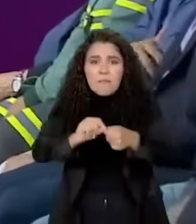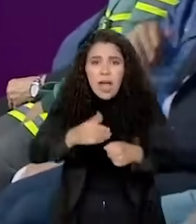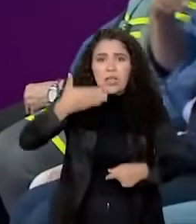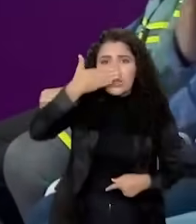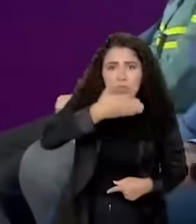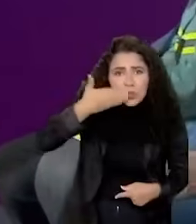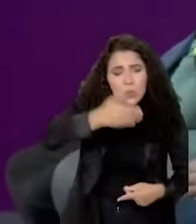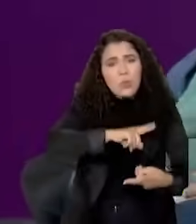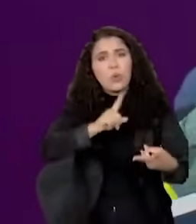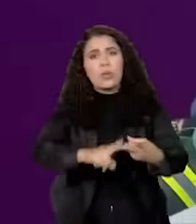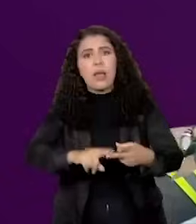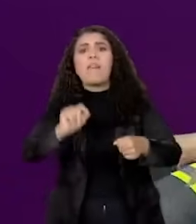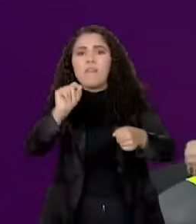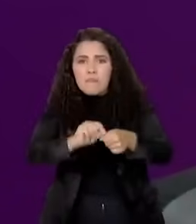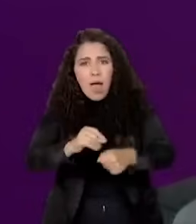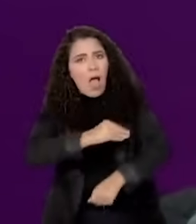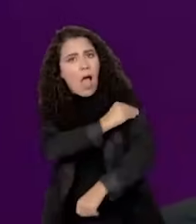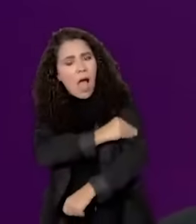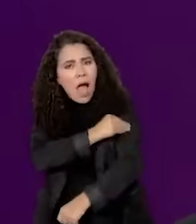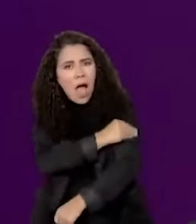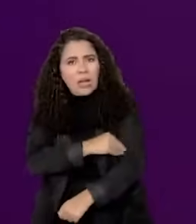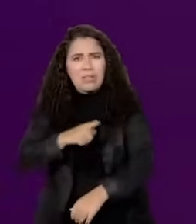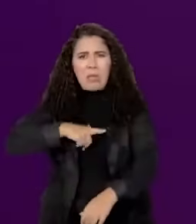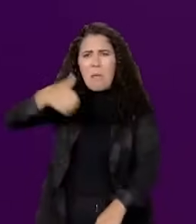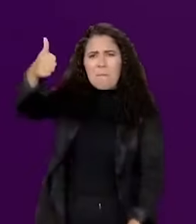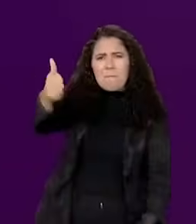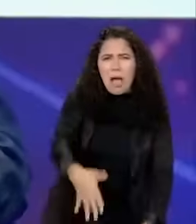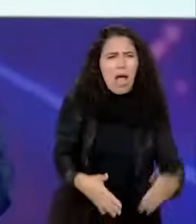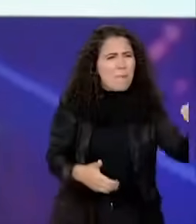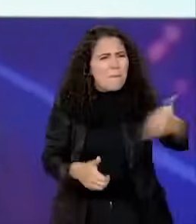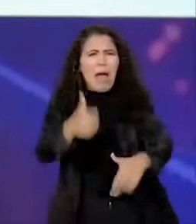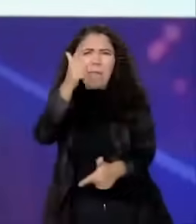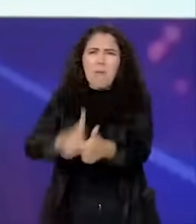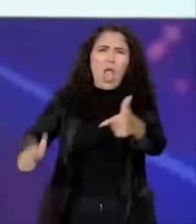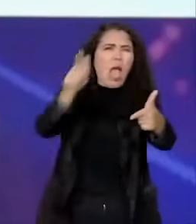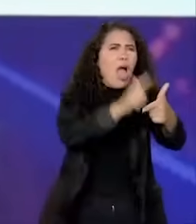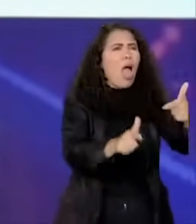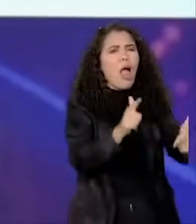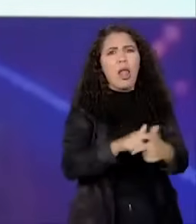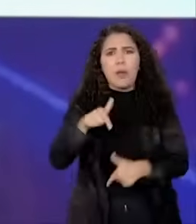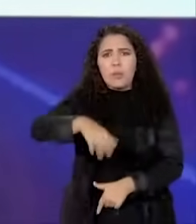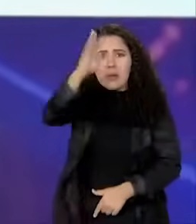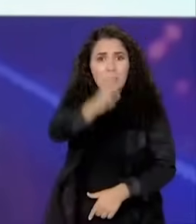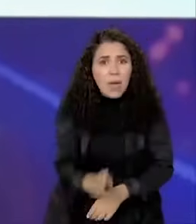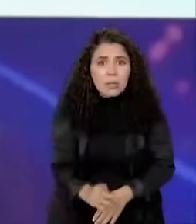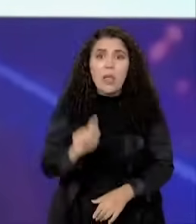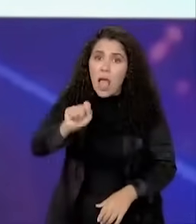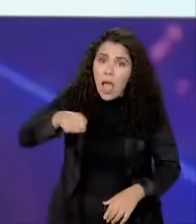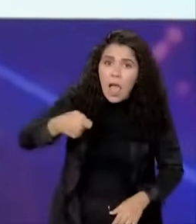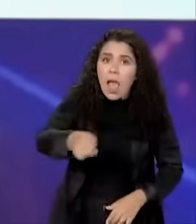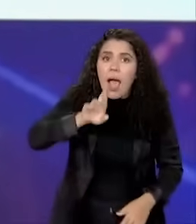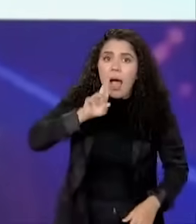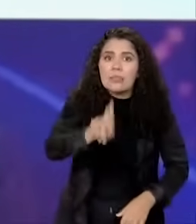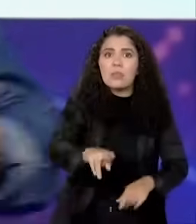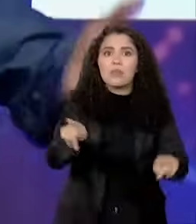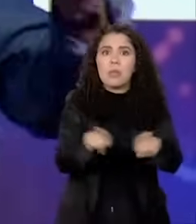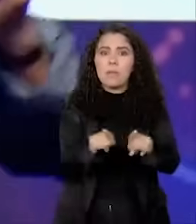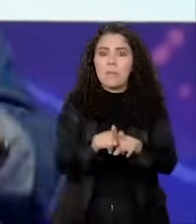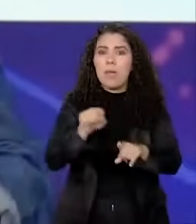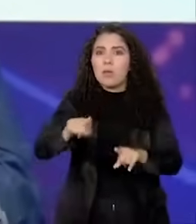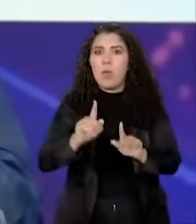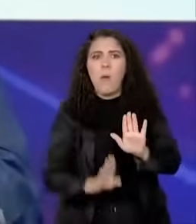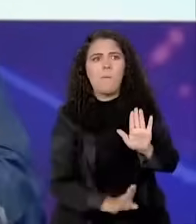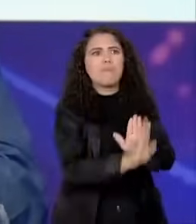produz Proálcool, e que foi tanta desgraceira nesse país, é também a razão pelo enriquecimento dos